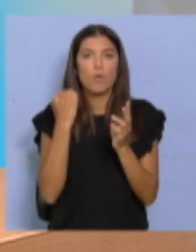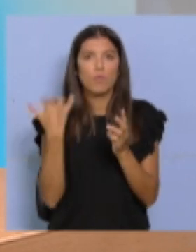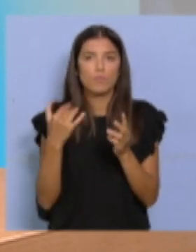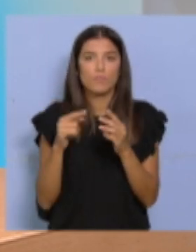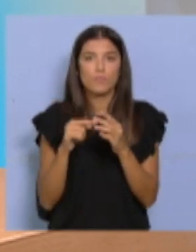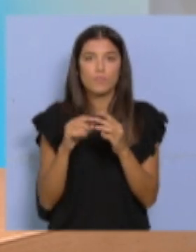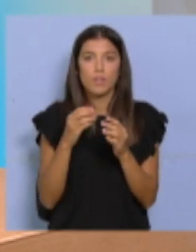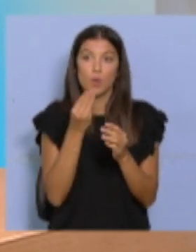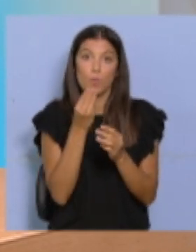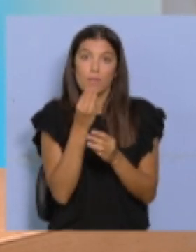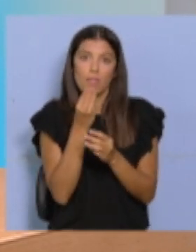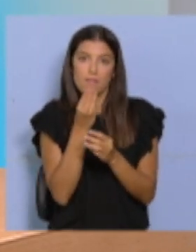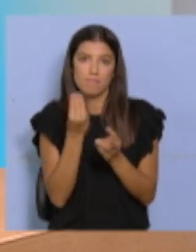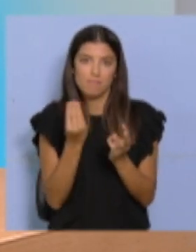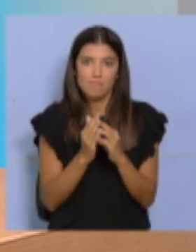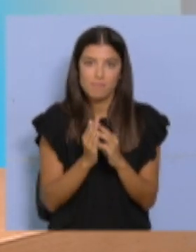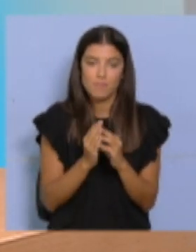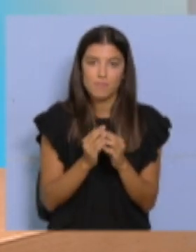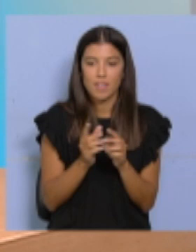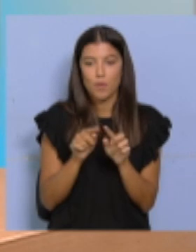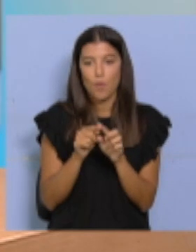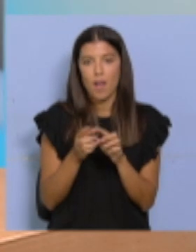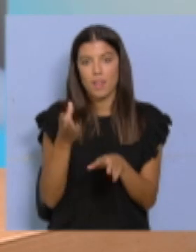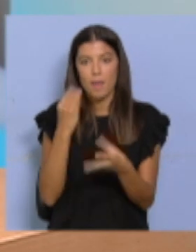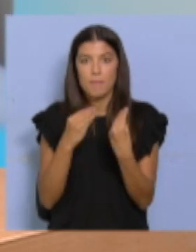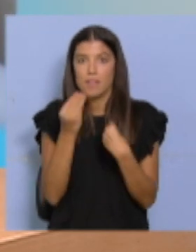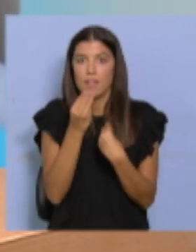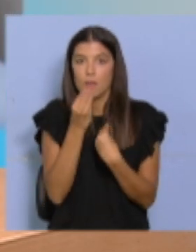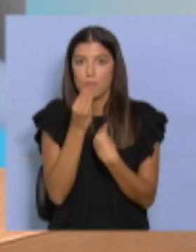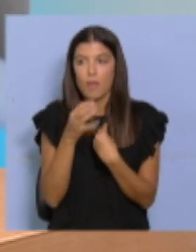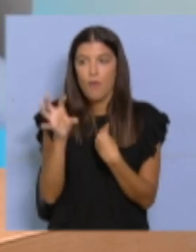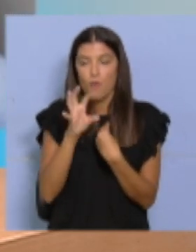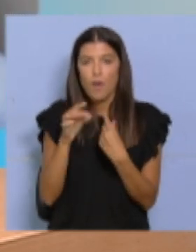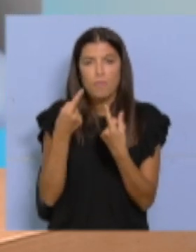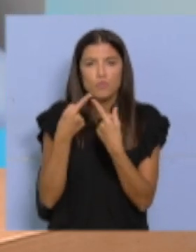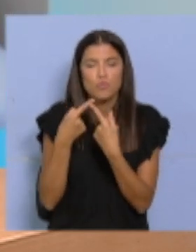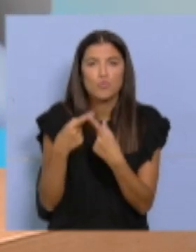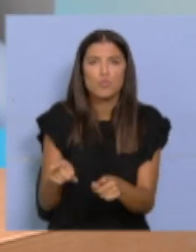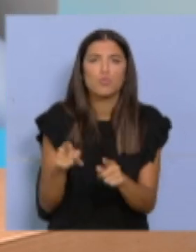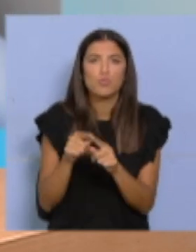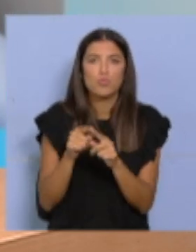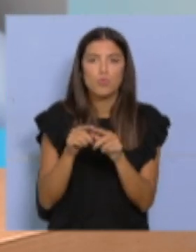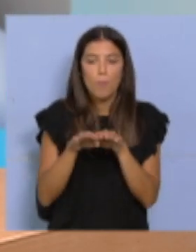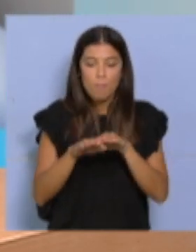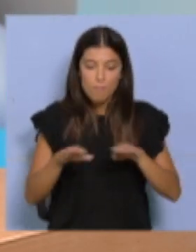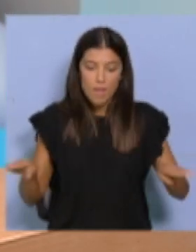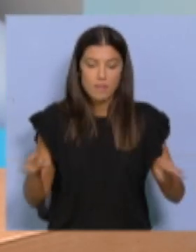com a comida. Aprender a comer de um jeito diferente, se calhar numa mesa